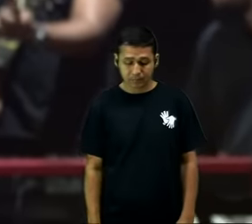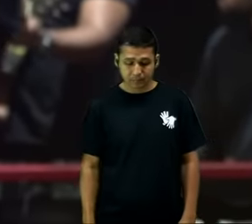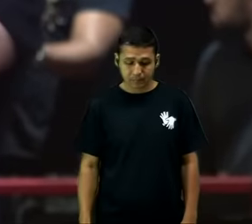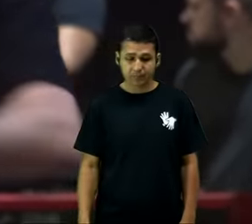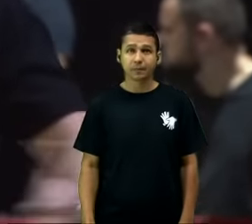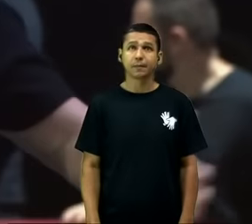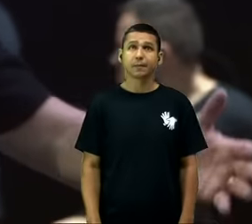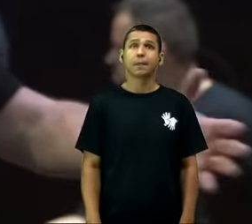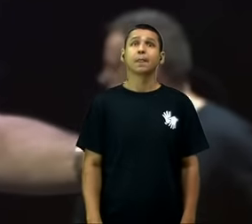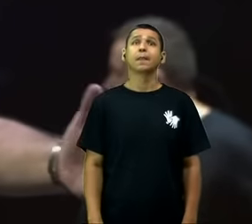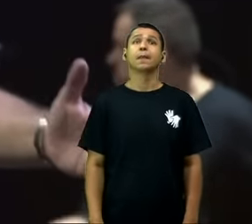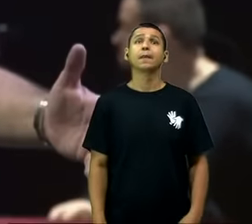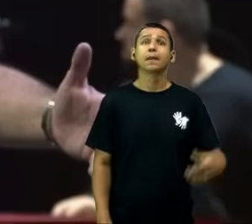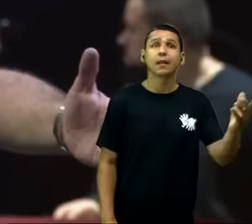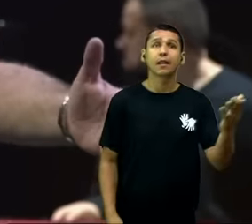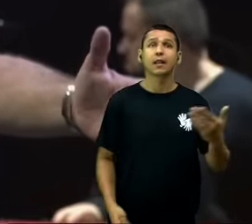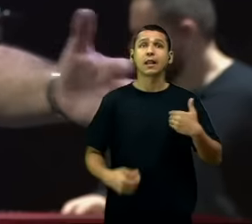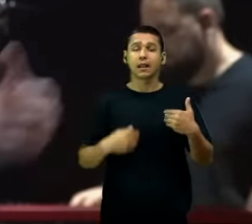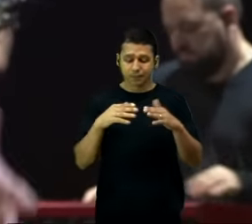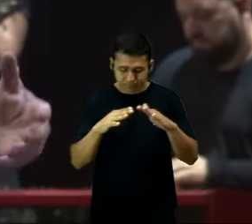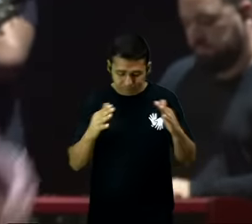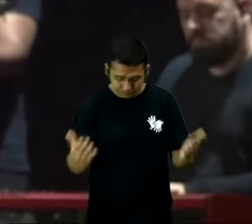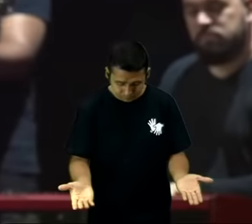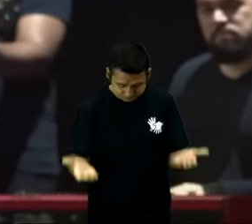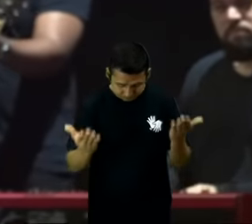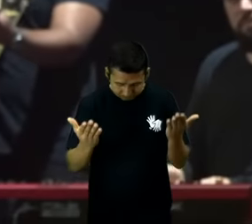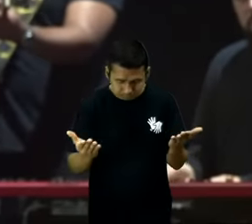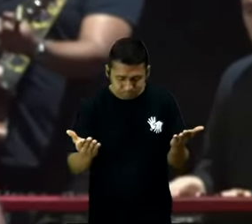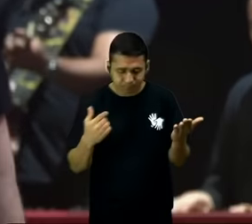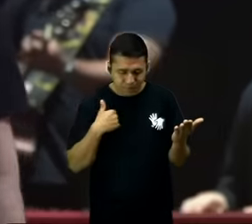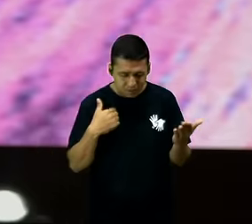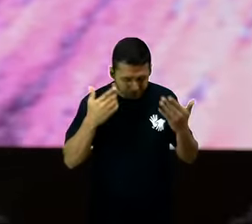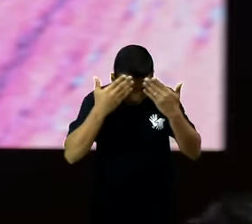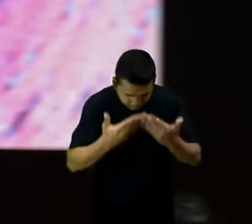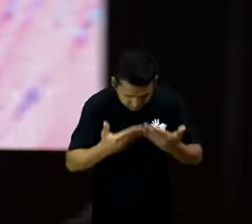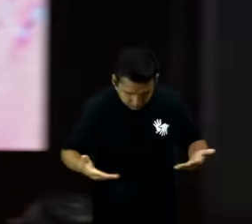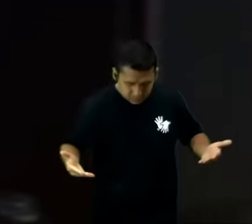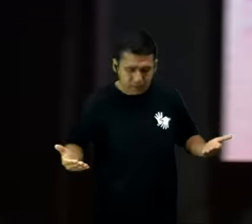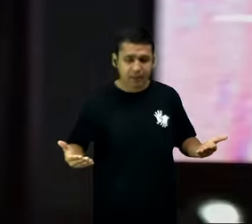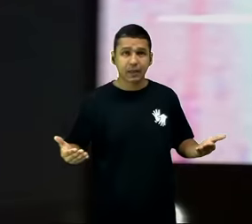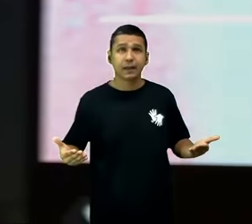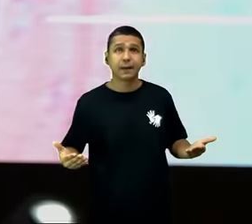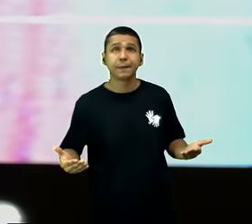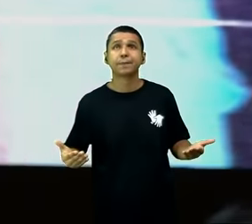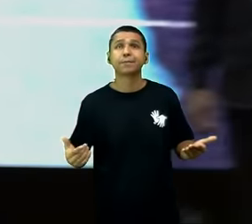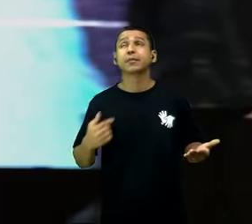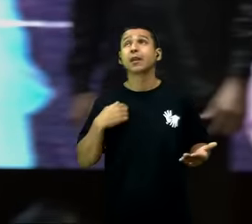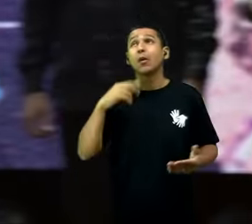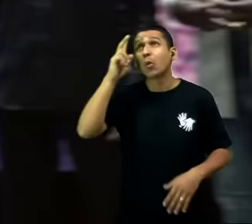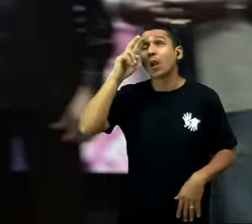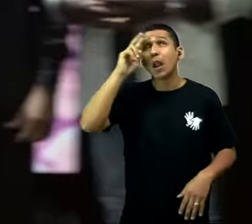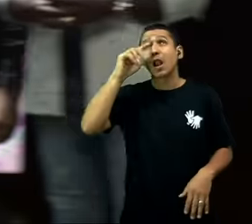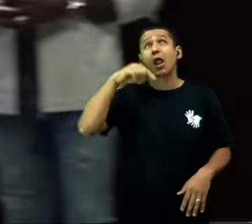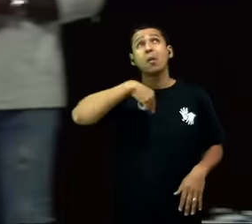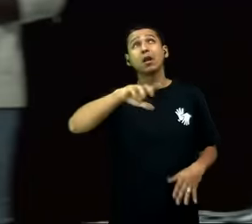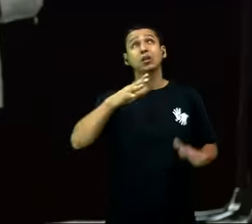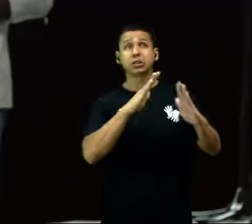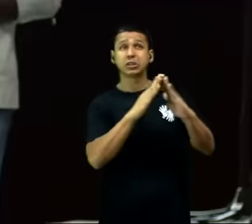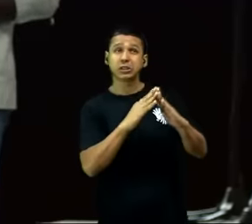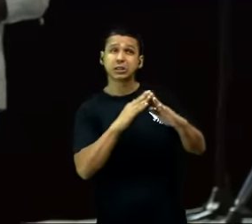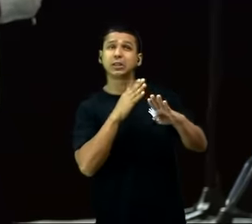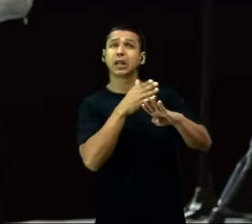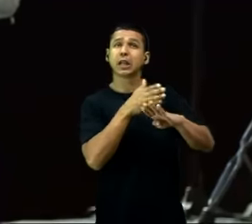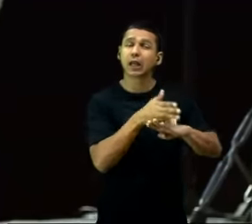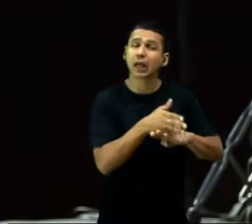aquele moleque da Trindade teve que vir para o altar e dizer: Senhor, está aqui meu Isaac. Eu lembro o dia que eu cheguei na casa dele, Felete, eu tinha